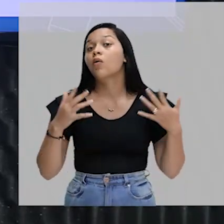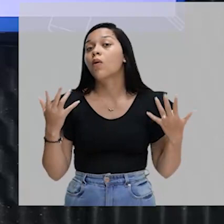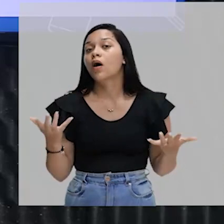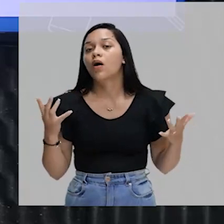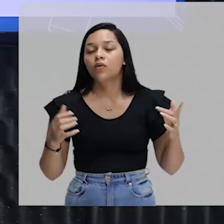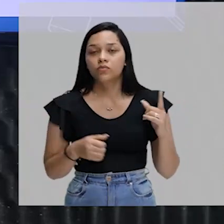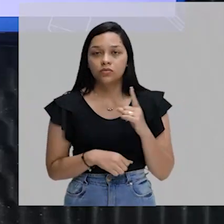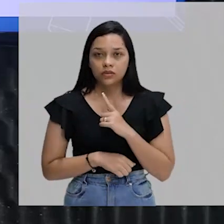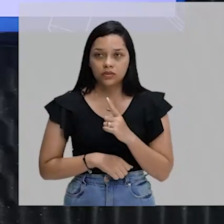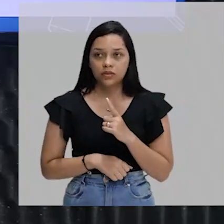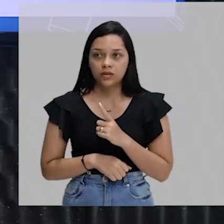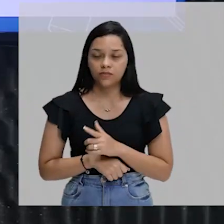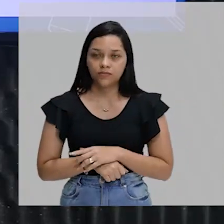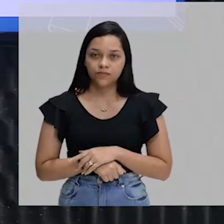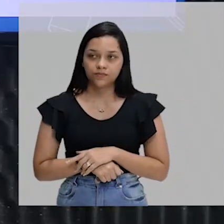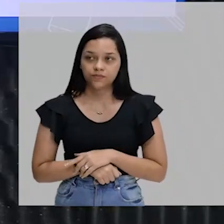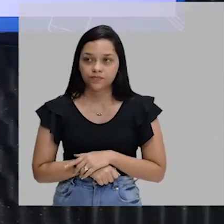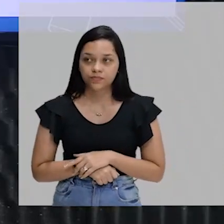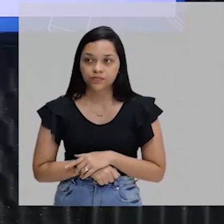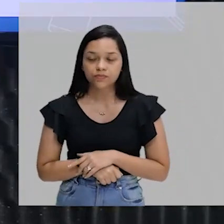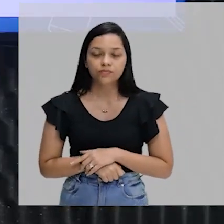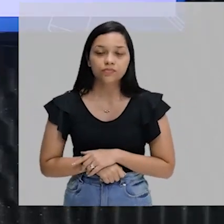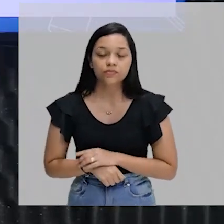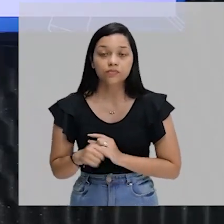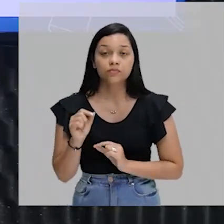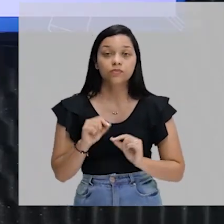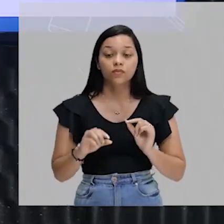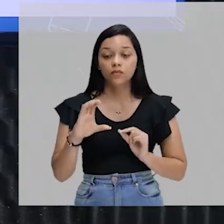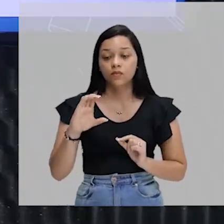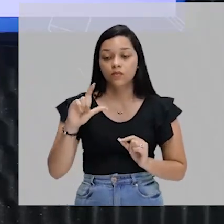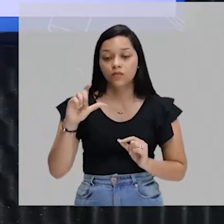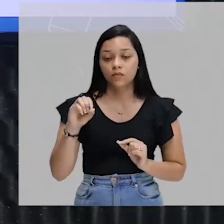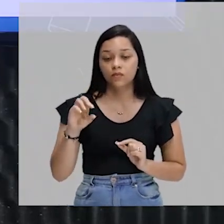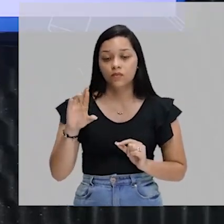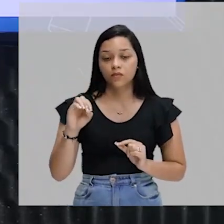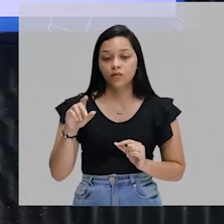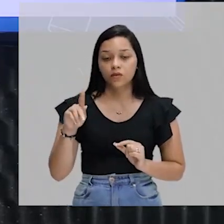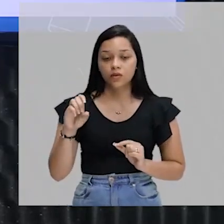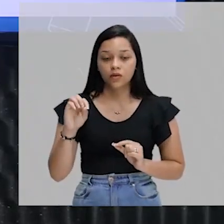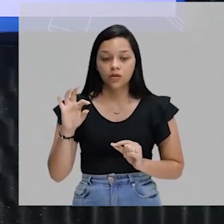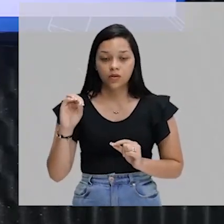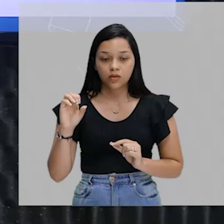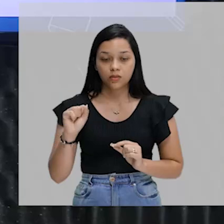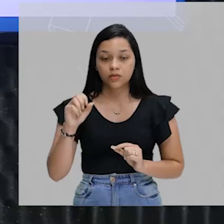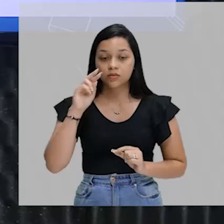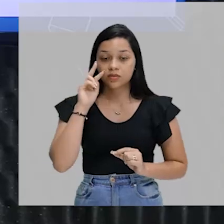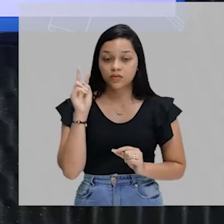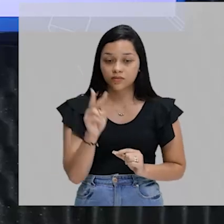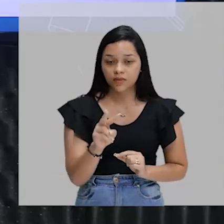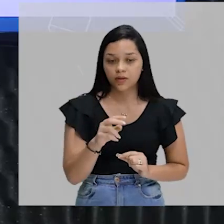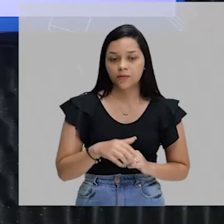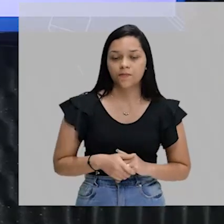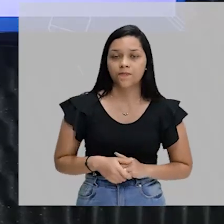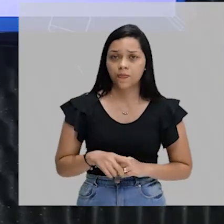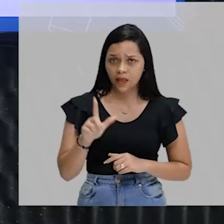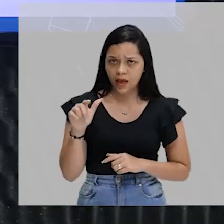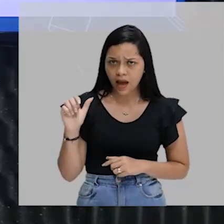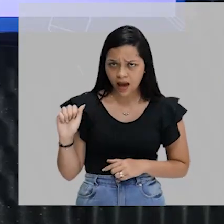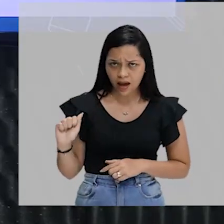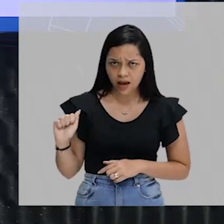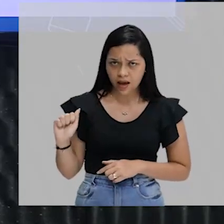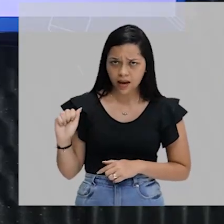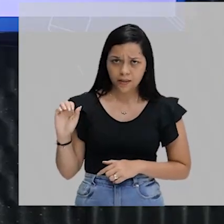organelas que contêm DNA próprio? Além do cloroplasto. Aí a gente vai ver aqui. Seria o lisossomo,